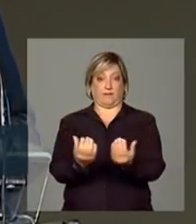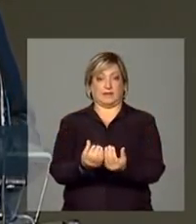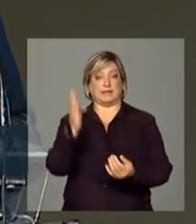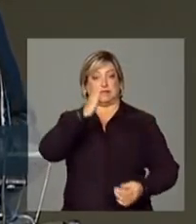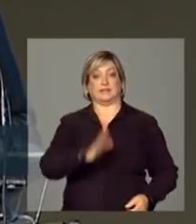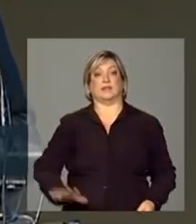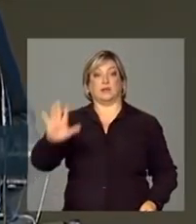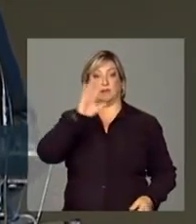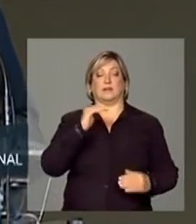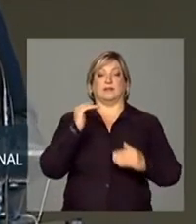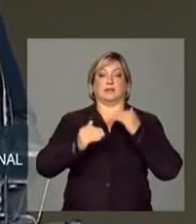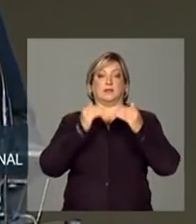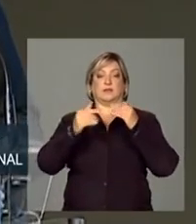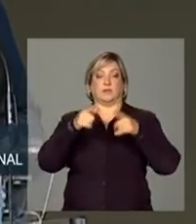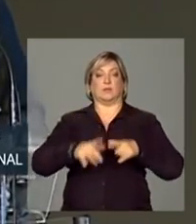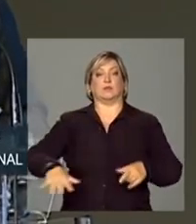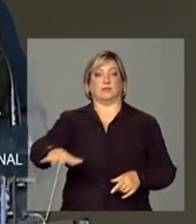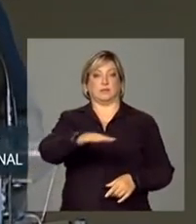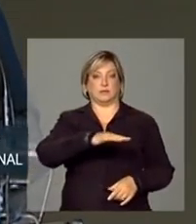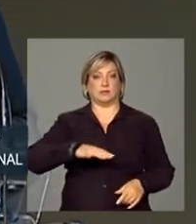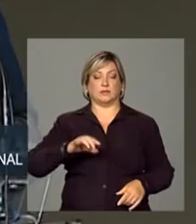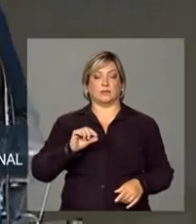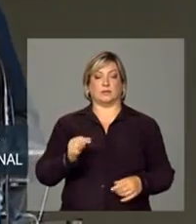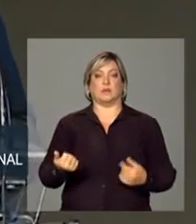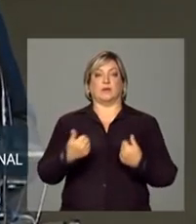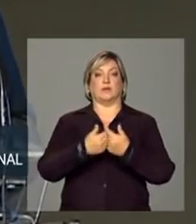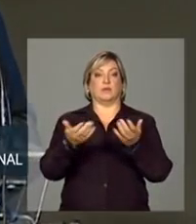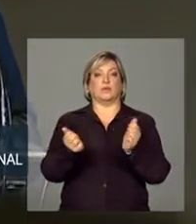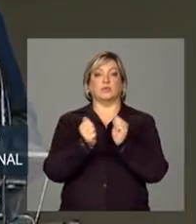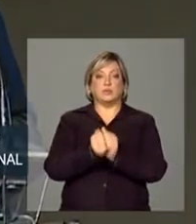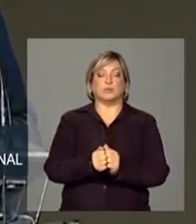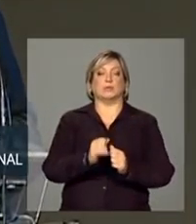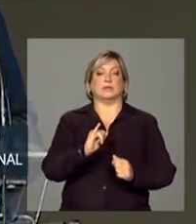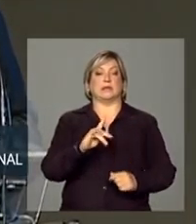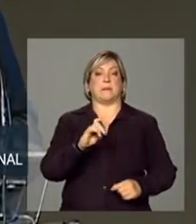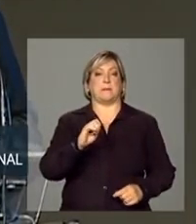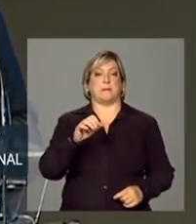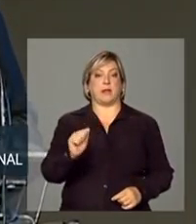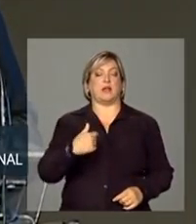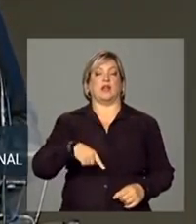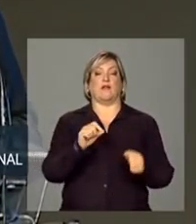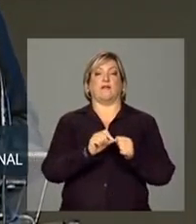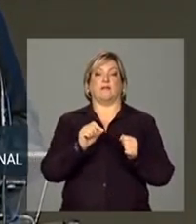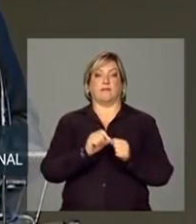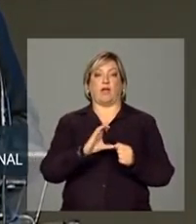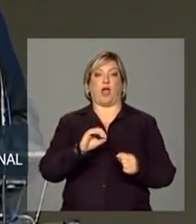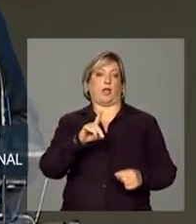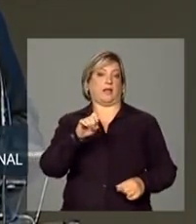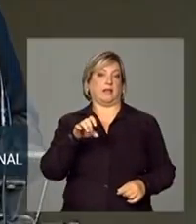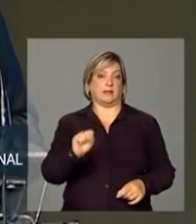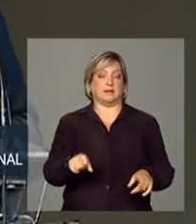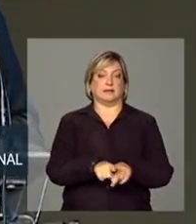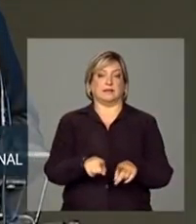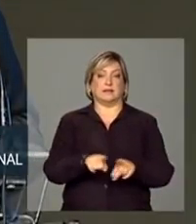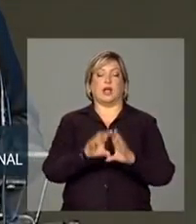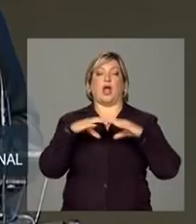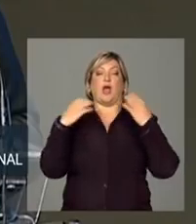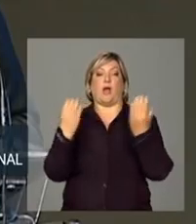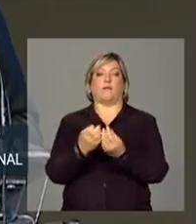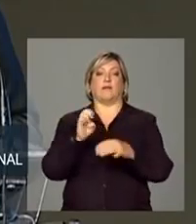para o Desenvolvimento, cumprimentar o doutor Marcelo Neri, que é nosso parceiro